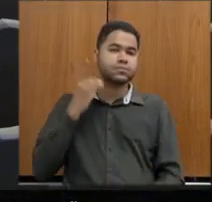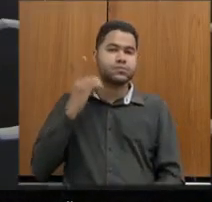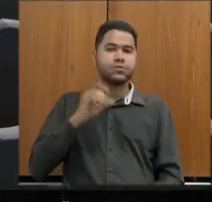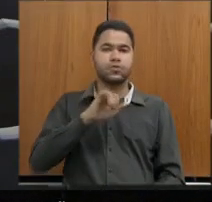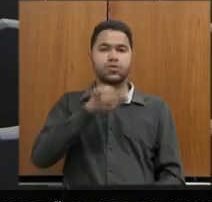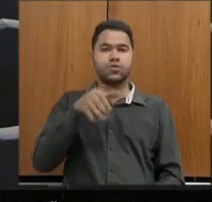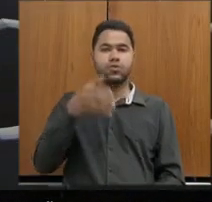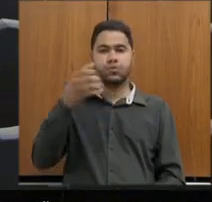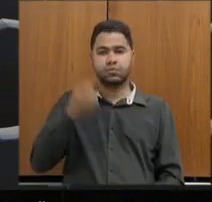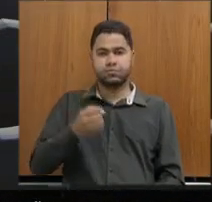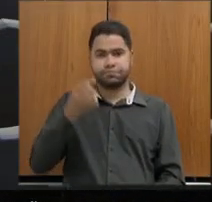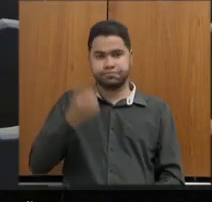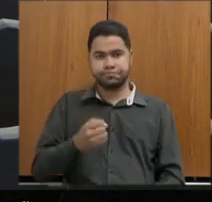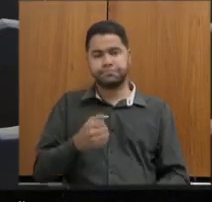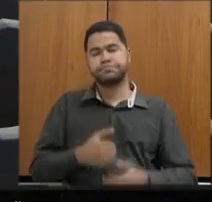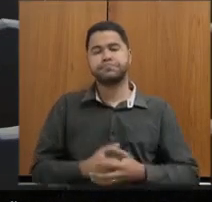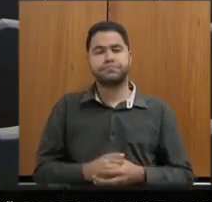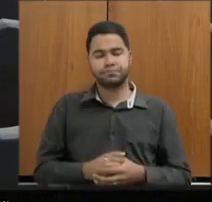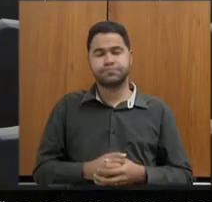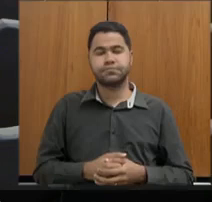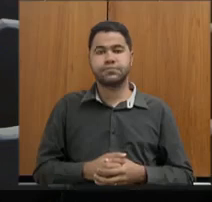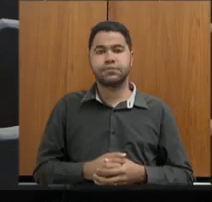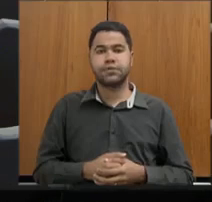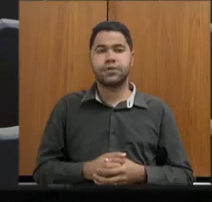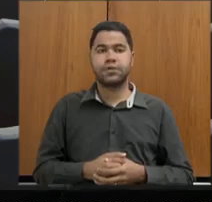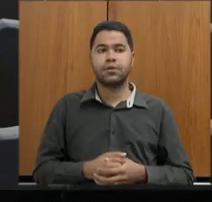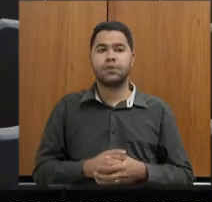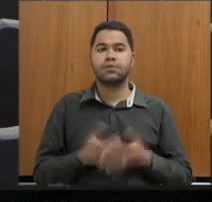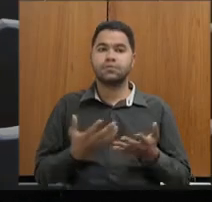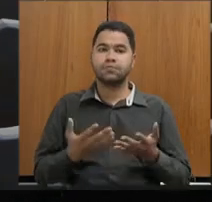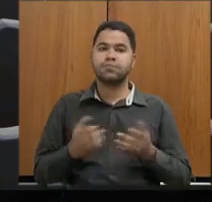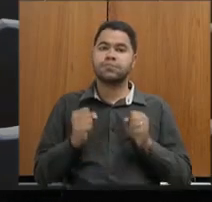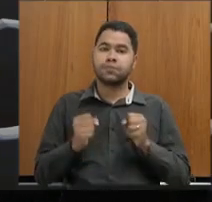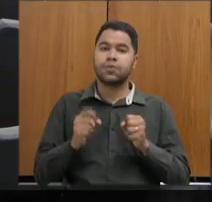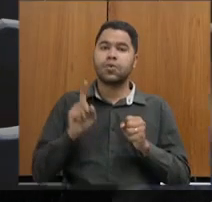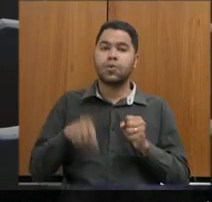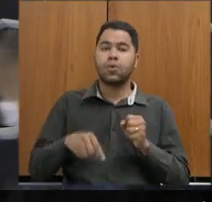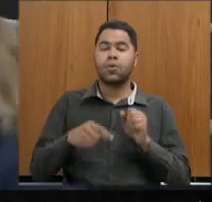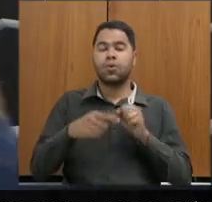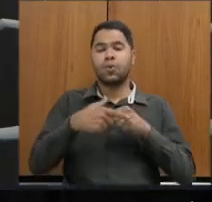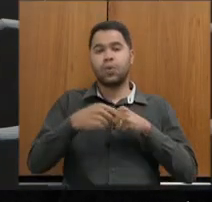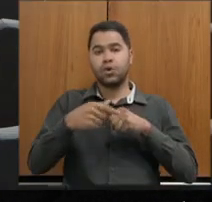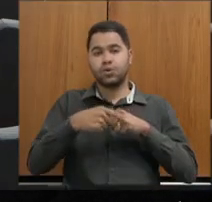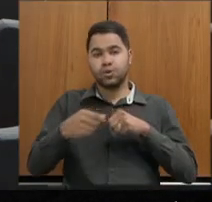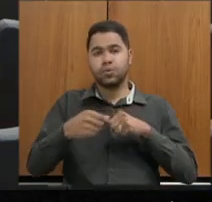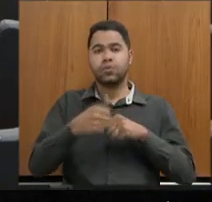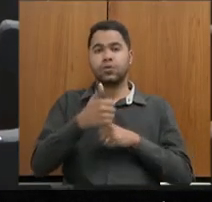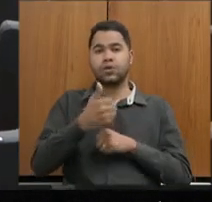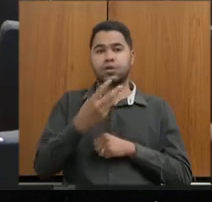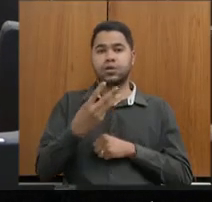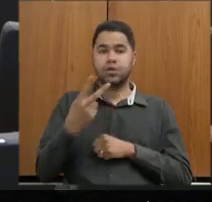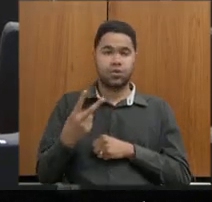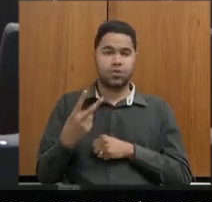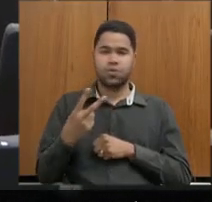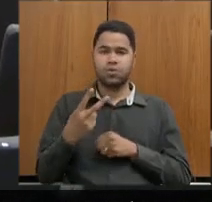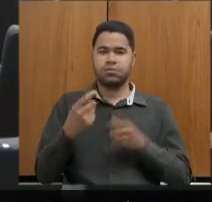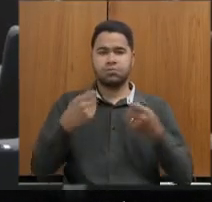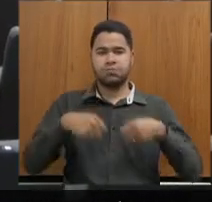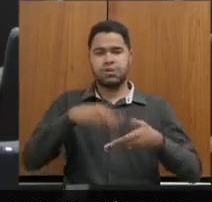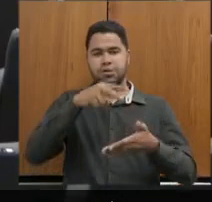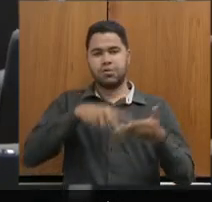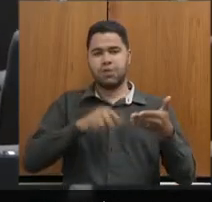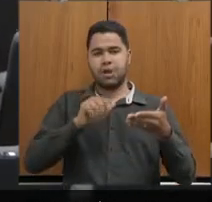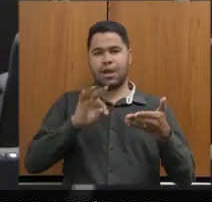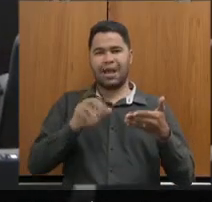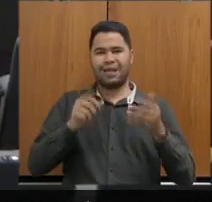João Leite a presença do Senhor do Pará primeiro do artigo 132 do Regimento Interno dispensa a leitura da ata